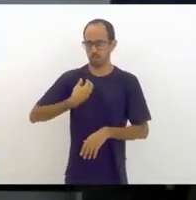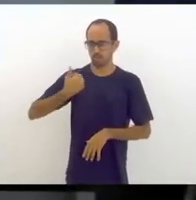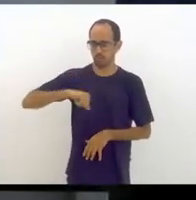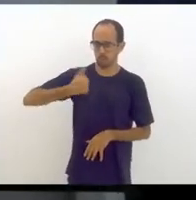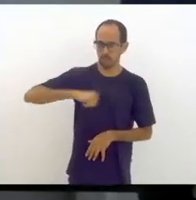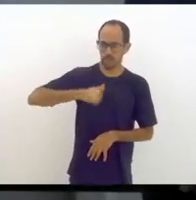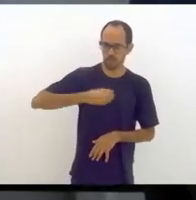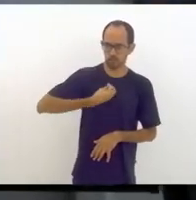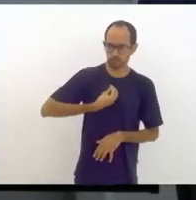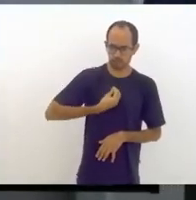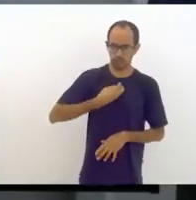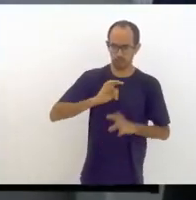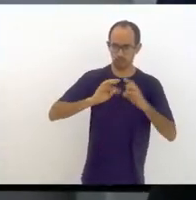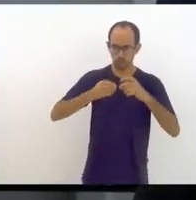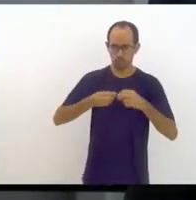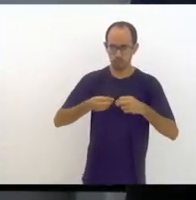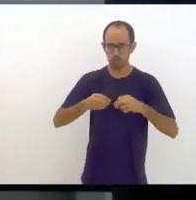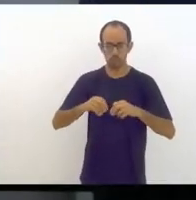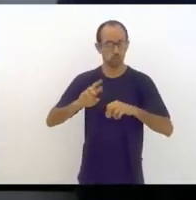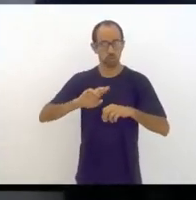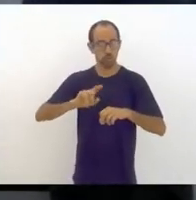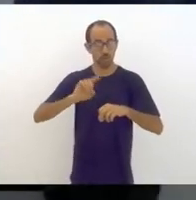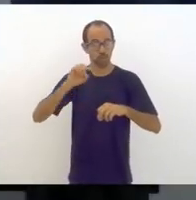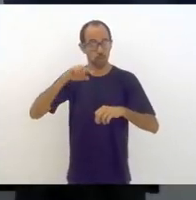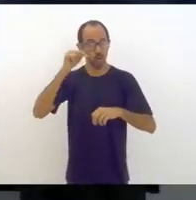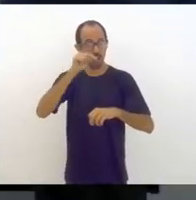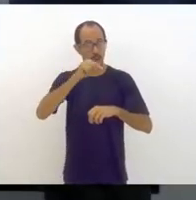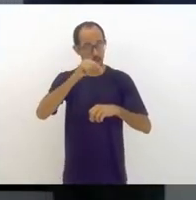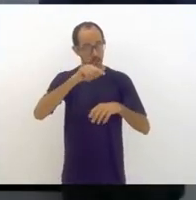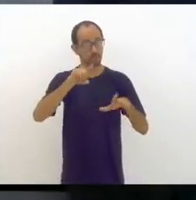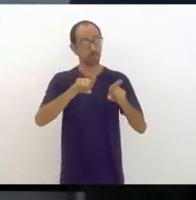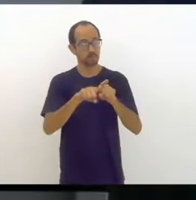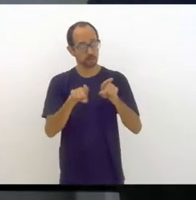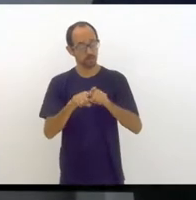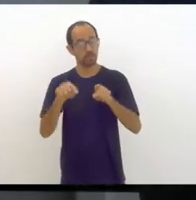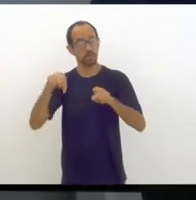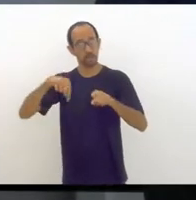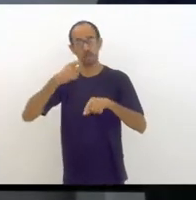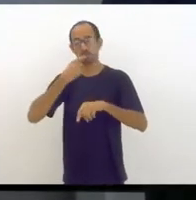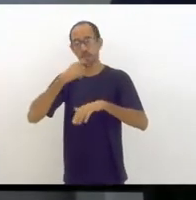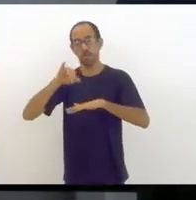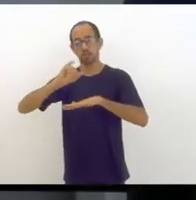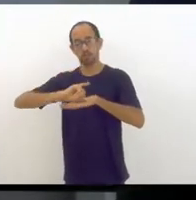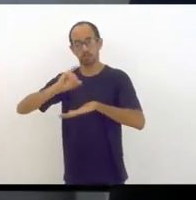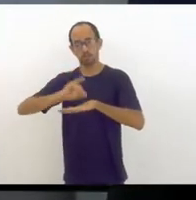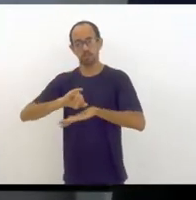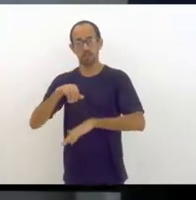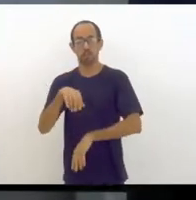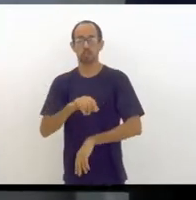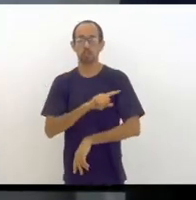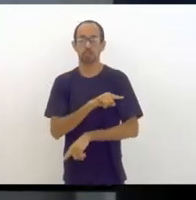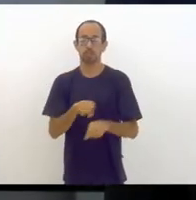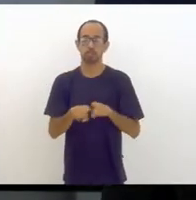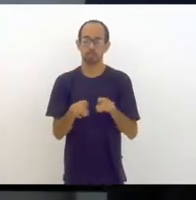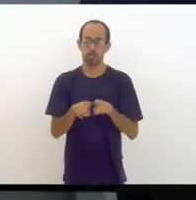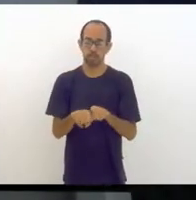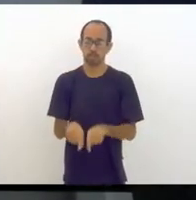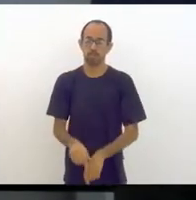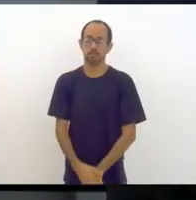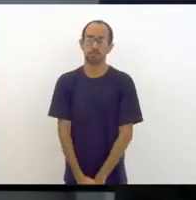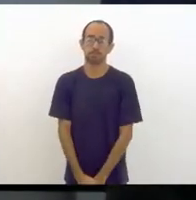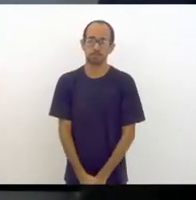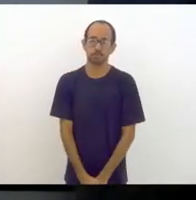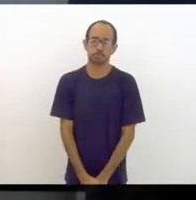vive naquela região. E não só naquela região, mas na região metropolitana do Rio de Janeiro também. Pode passar.